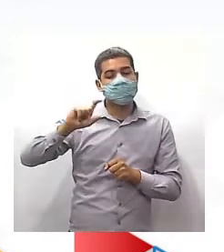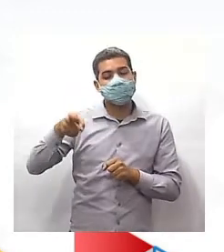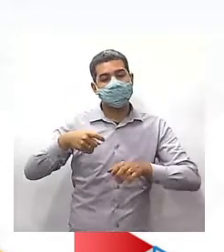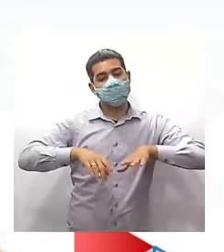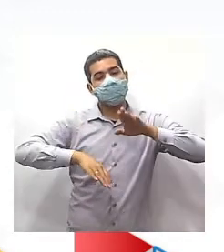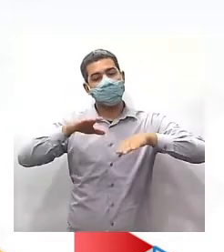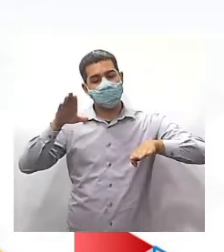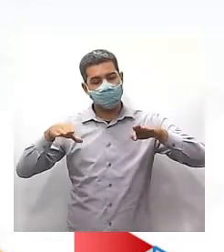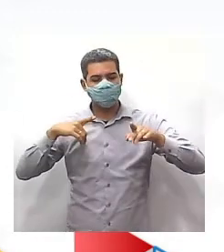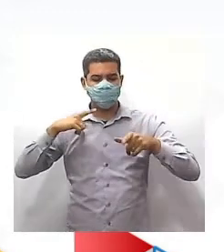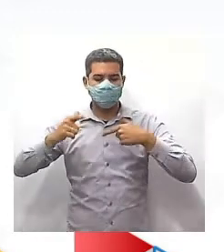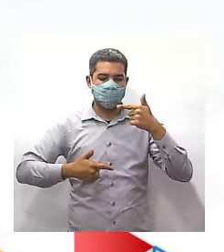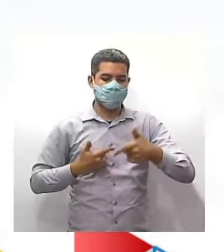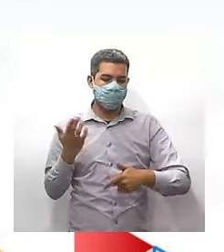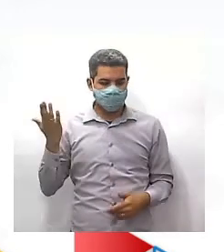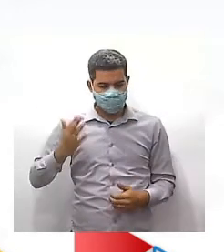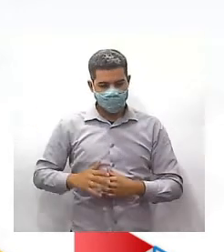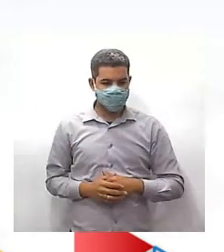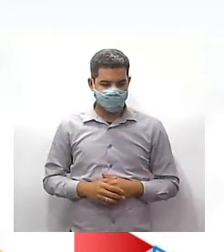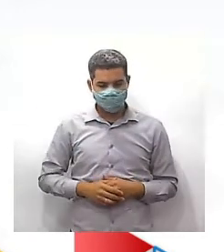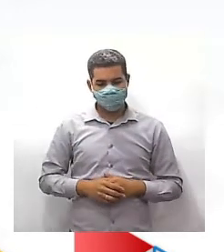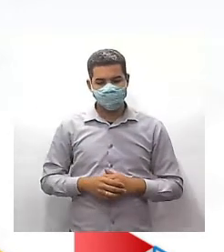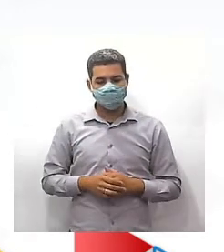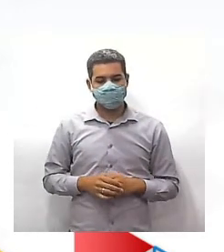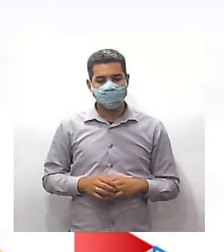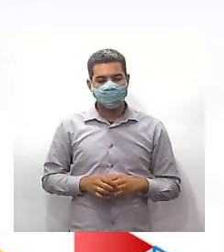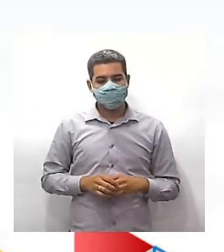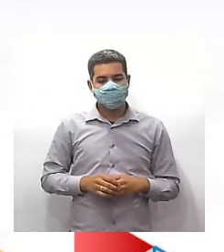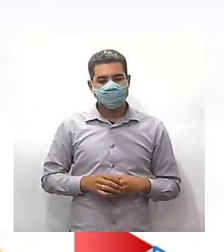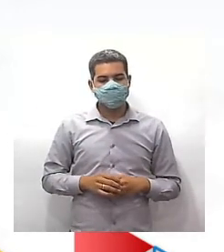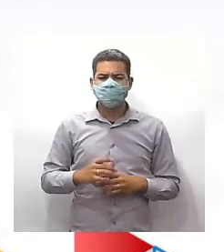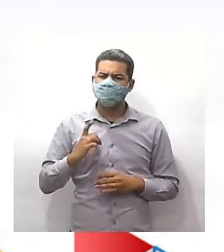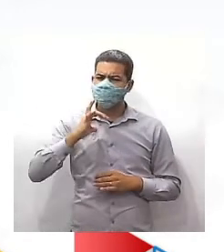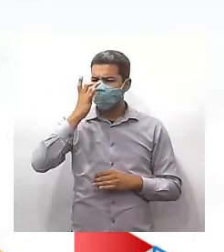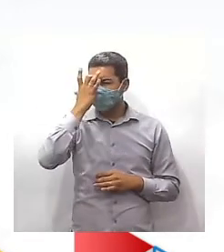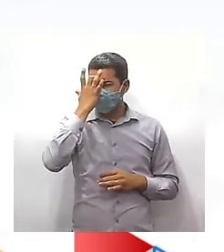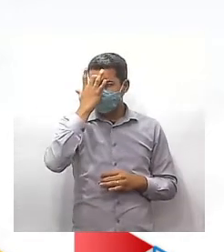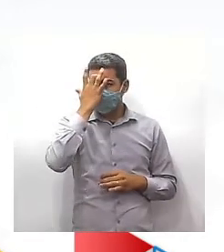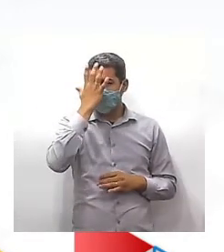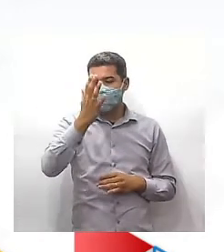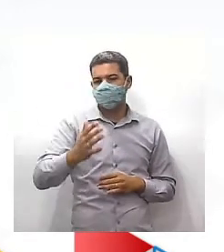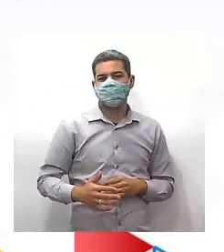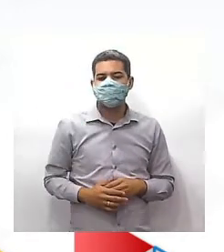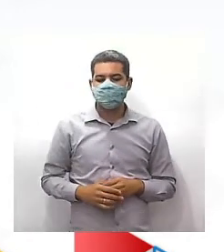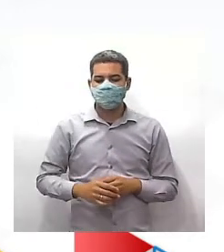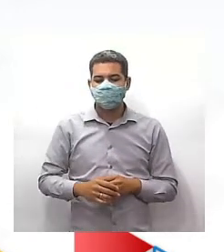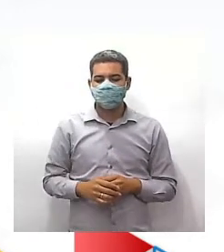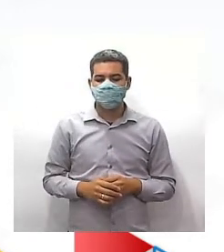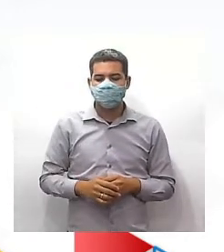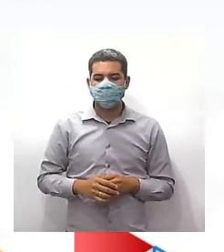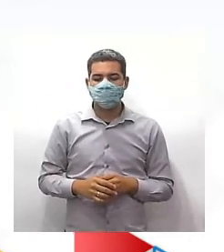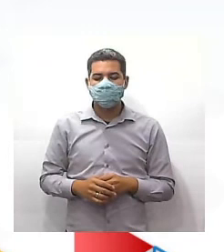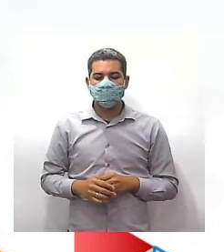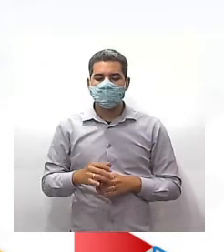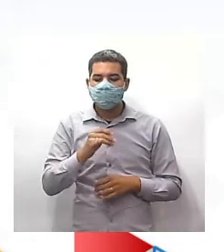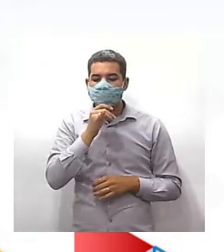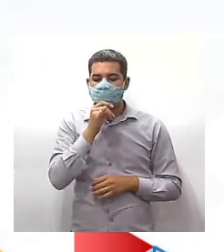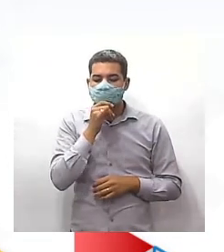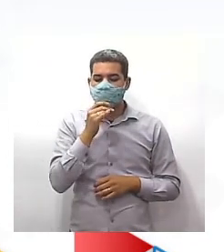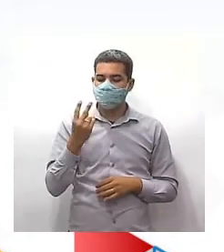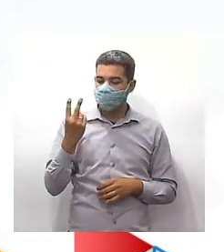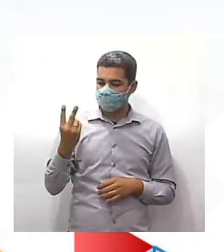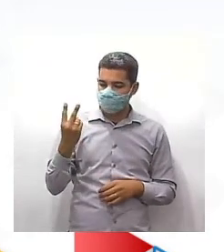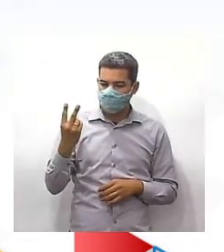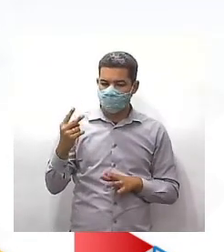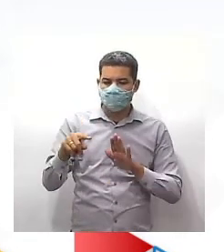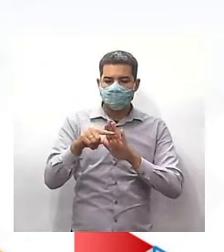da amplitude, tá? Então, eu vou trabalhar, eu posso utilizar facilmente. Eu vou pegar 2 menos 1,1 e eu vou